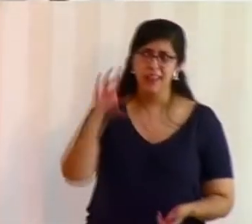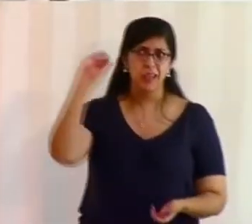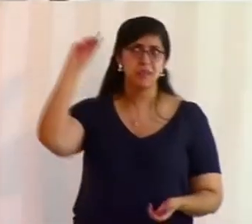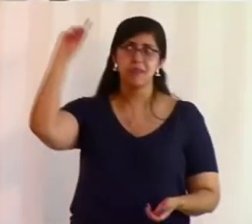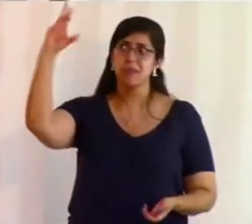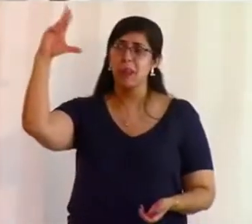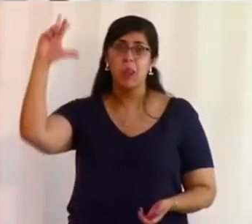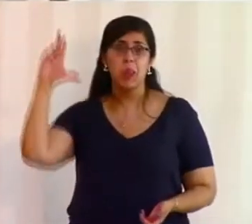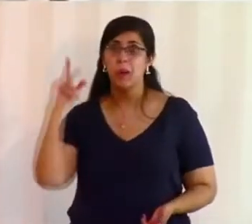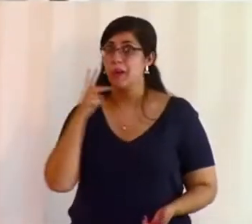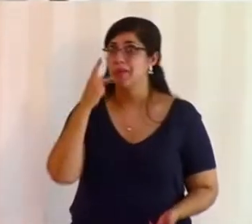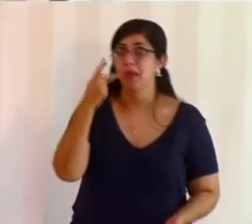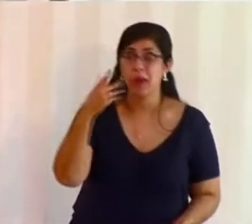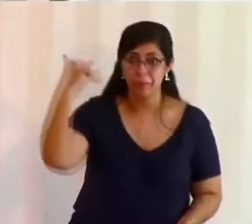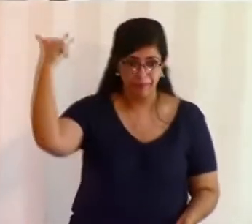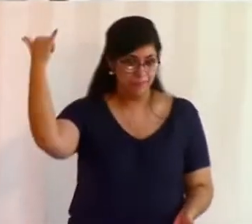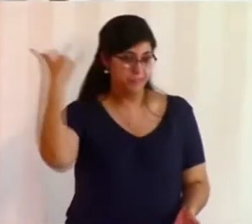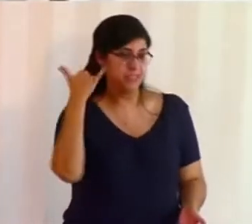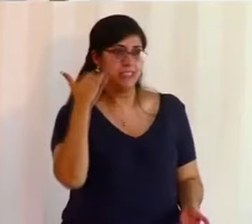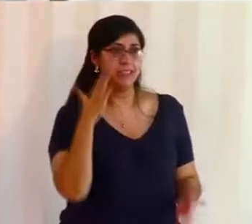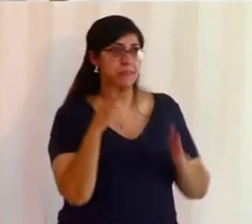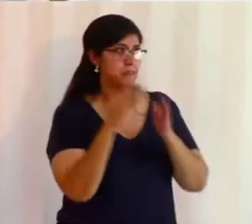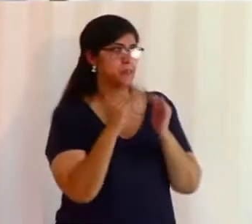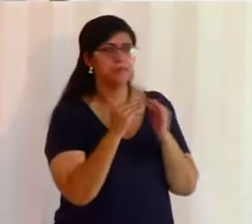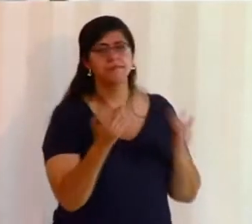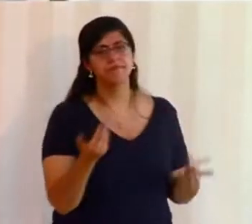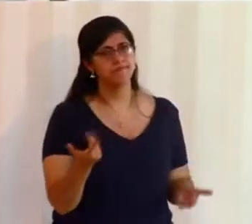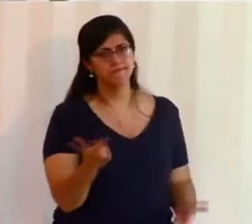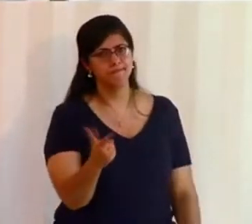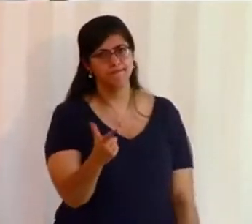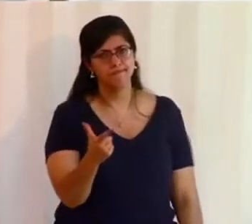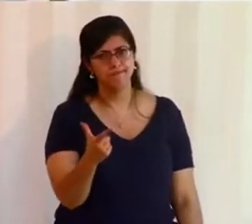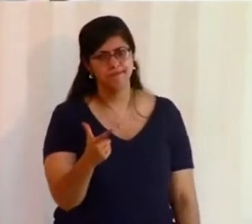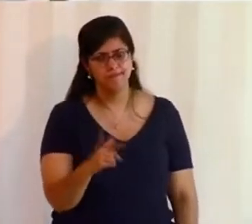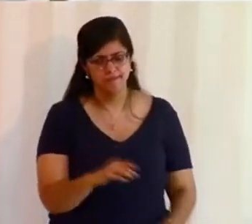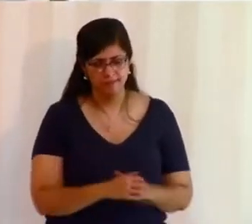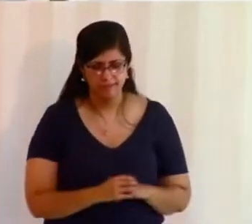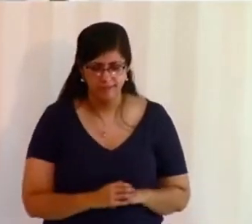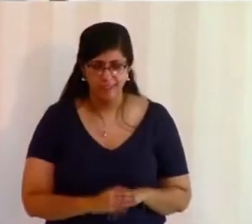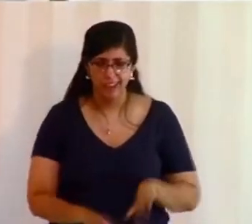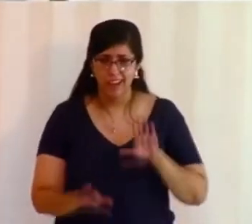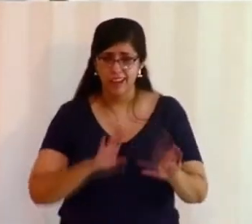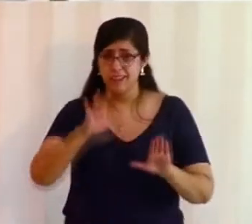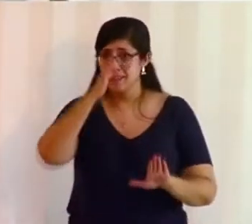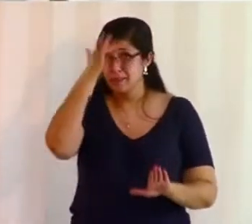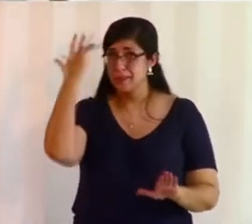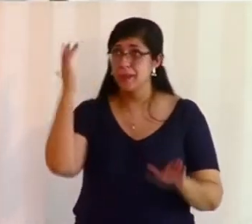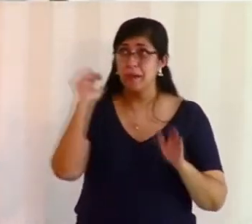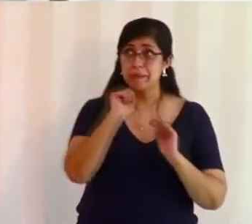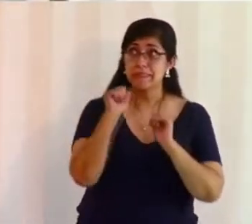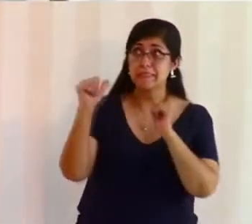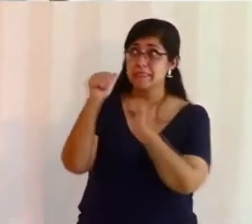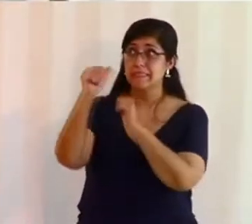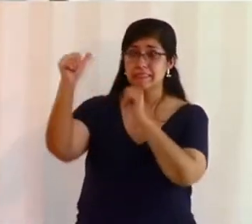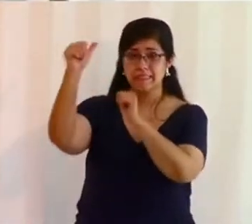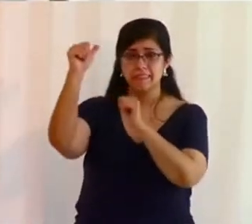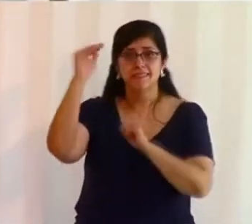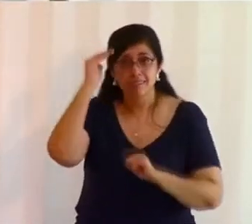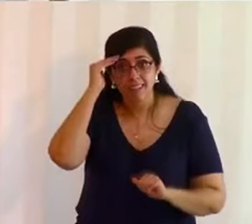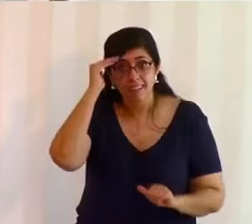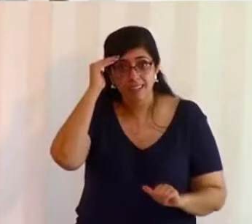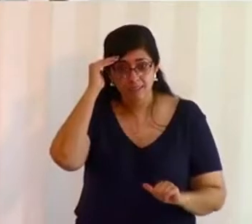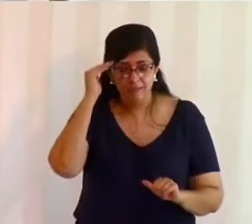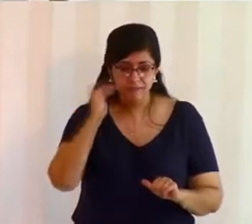mandou falar. E tem gente acreditando, e tem gente seguindo essas profecias, e tem gente seguindo